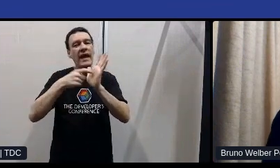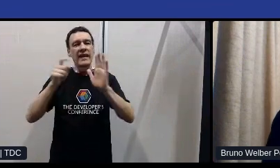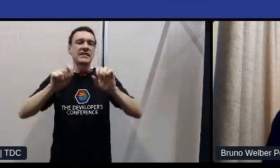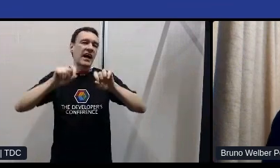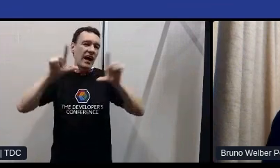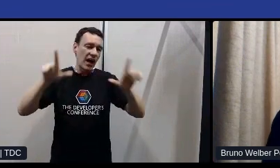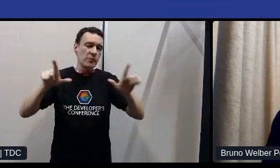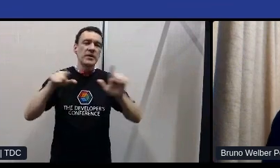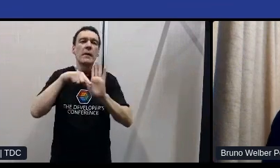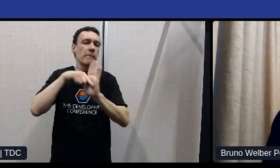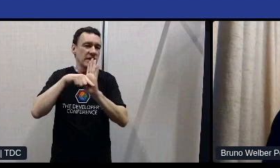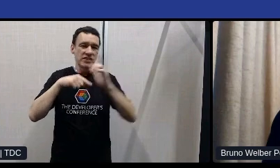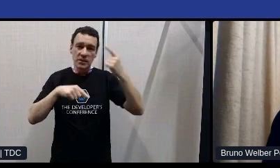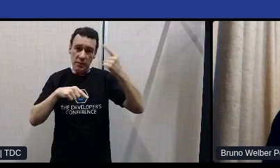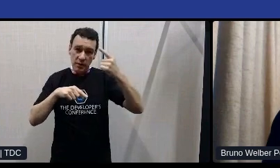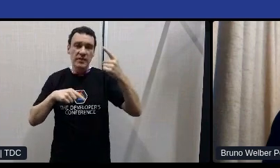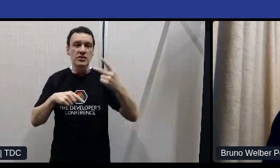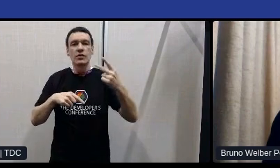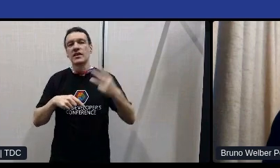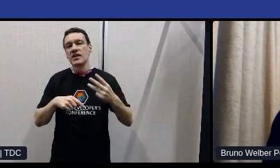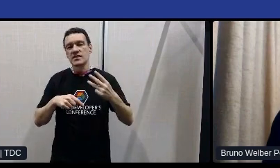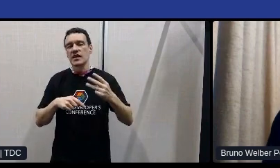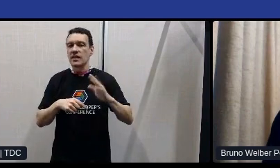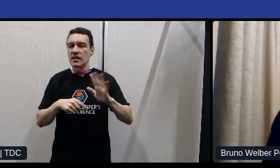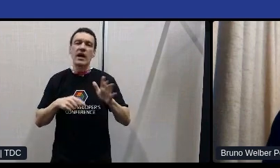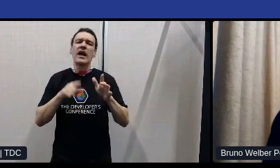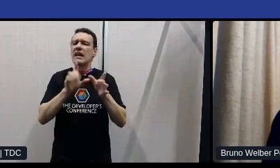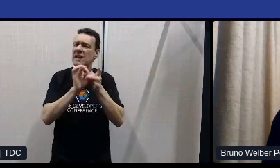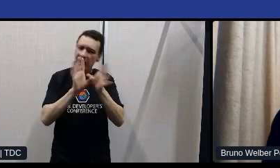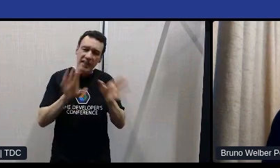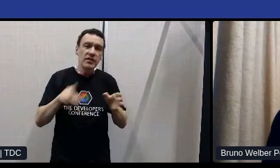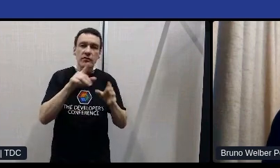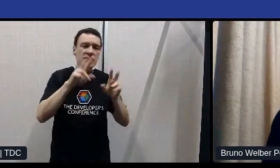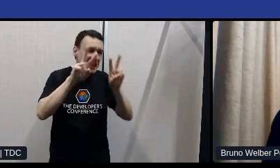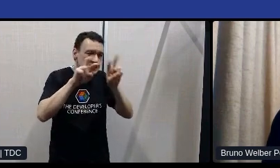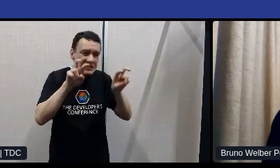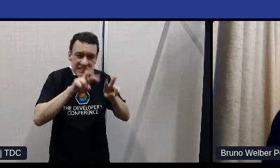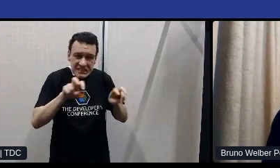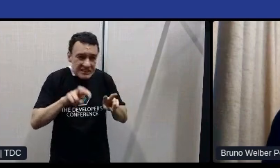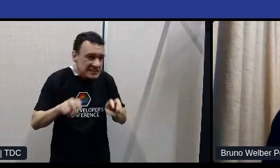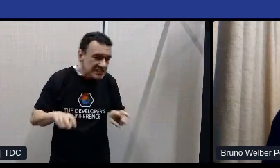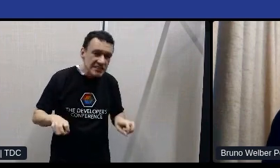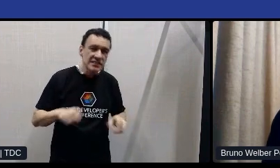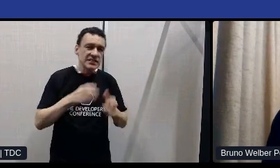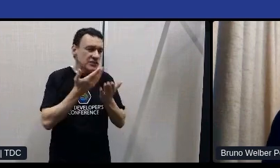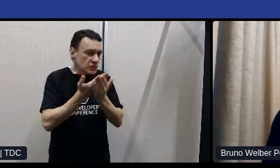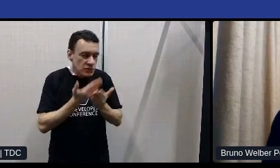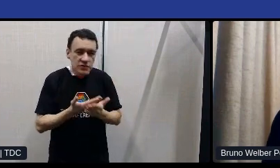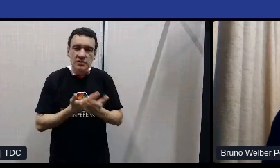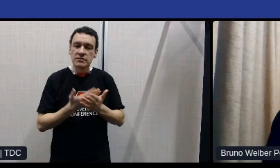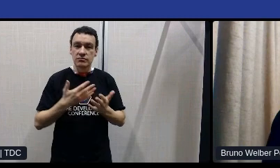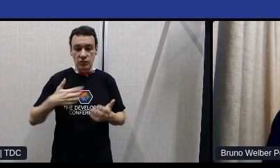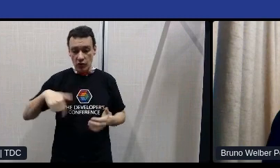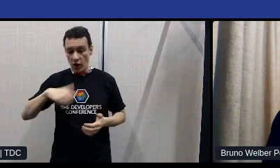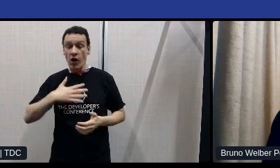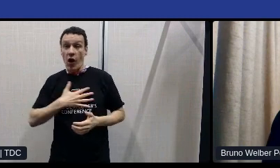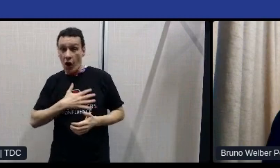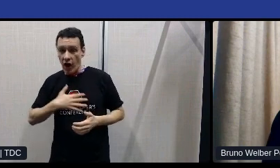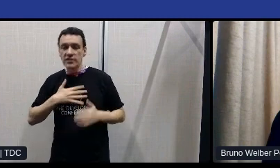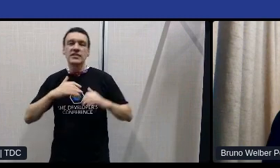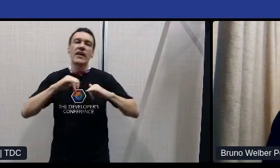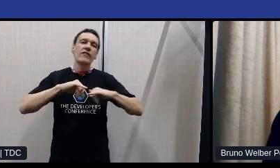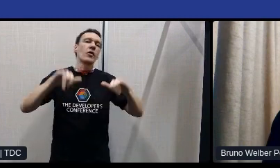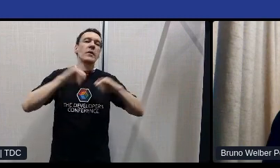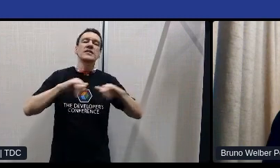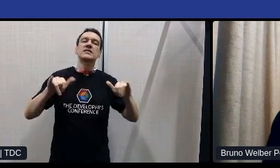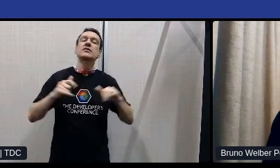segunda pesquisa e da terceira pesquisa. Então fiquem à vontade para explorar, né, nós da NTT temos orgulho em compartilhar esses dados, porque a gente pensa em